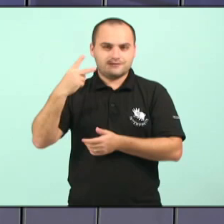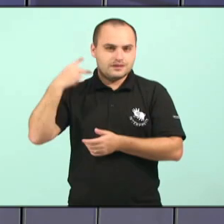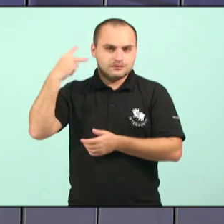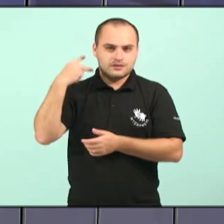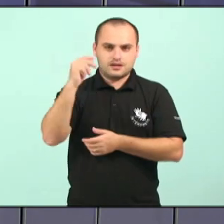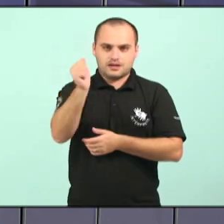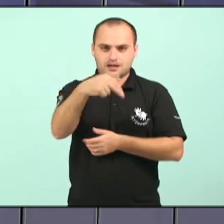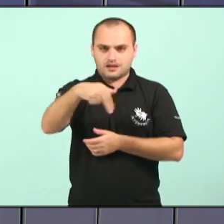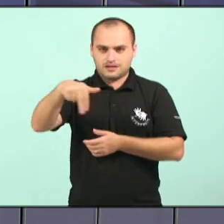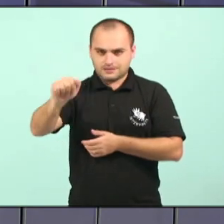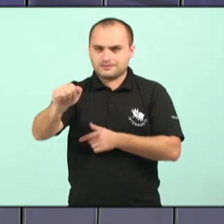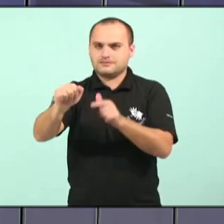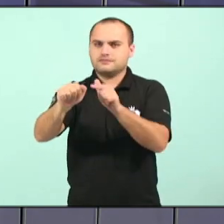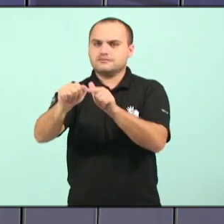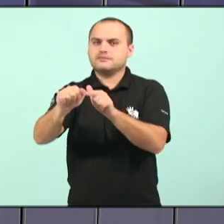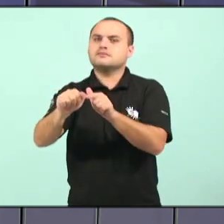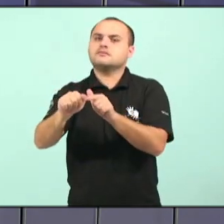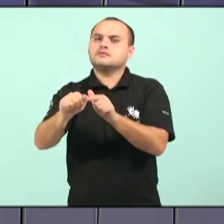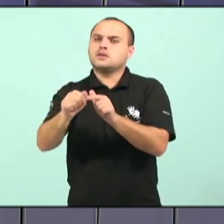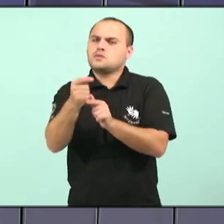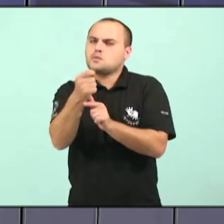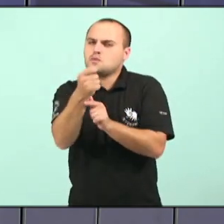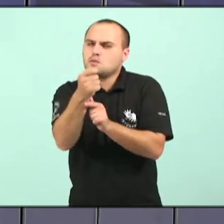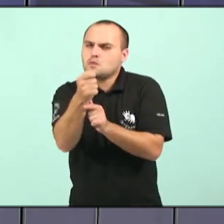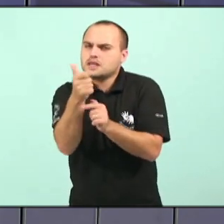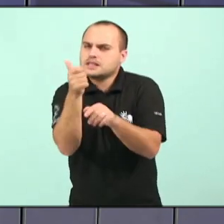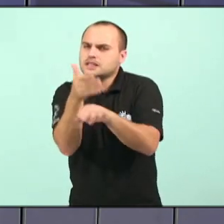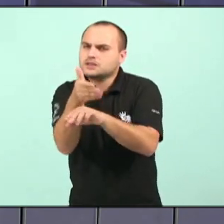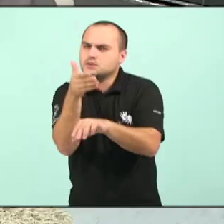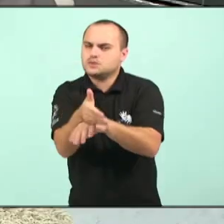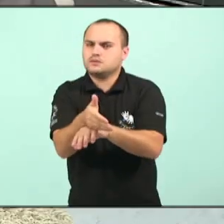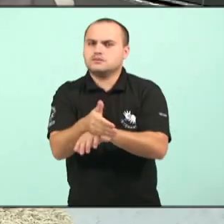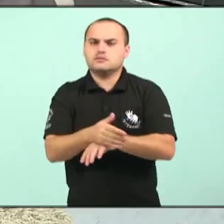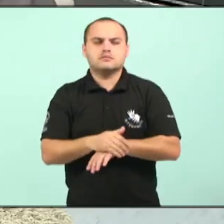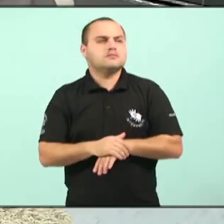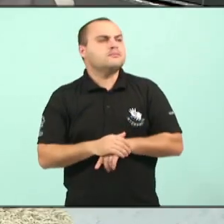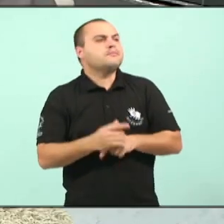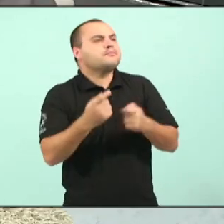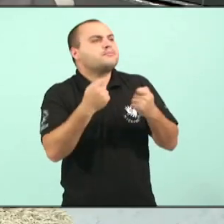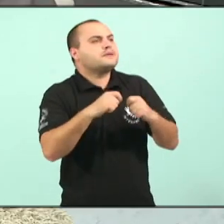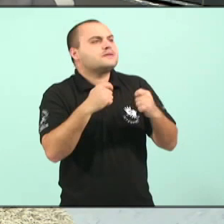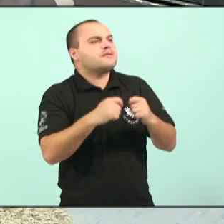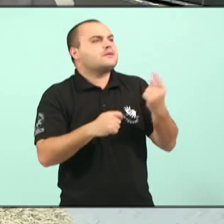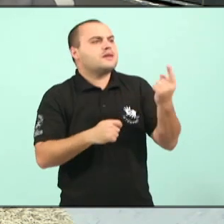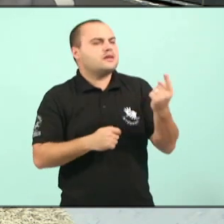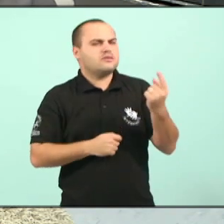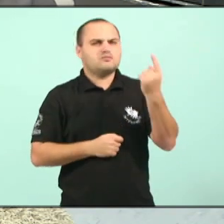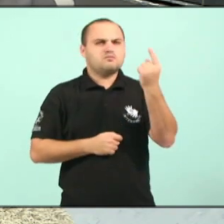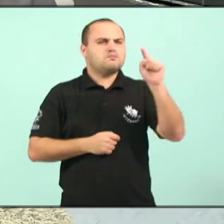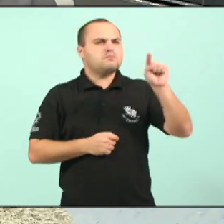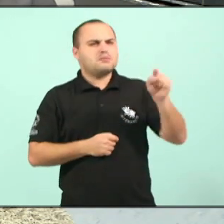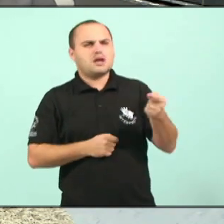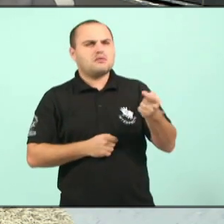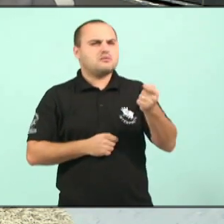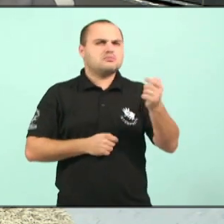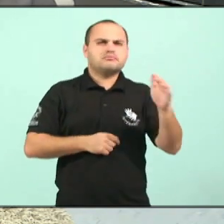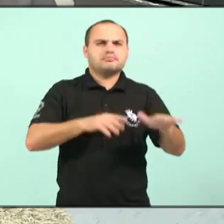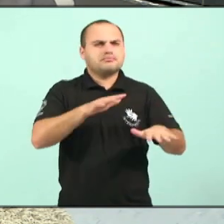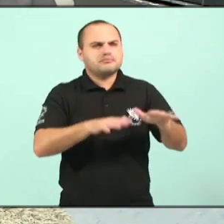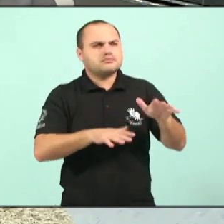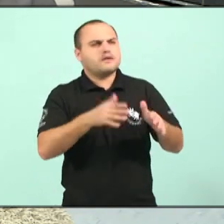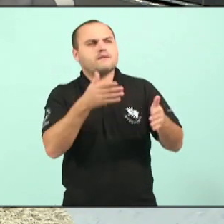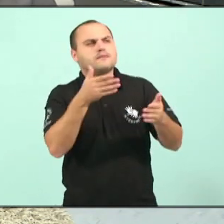faltou poucos votos, mas fez uma boa votação. Seria o quê? Quantos mil votos? 2, 3? 1.000 e poucos votos, né?